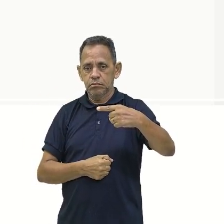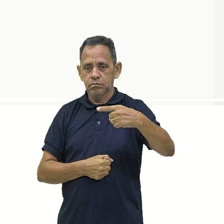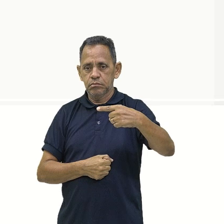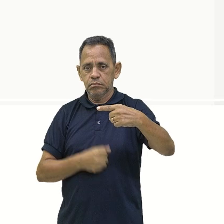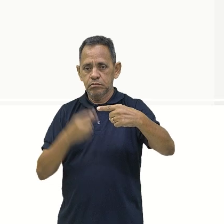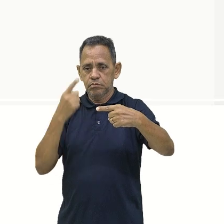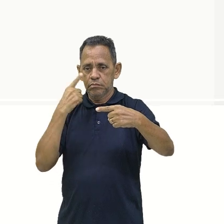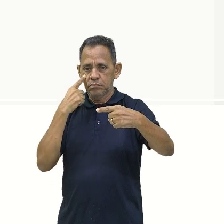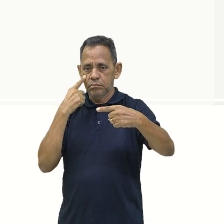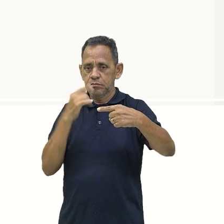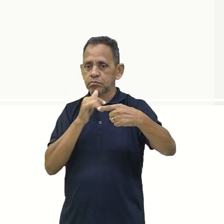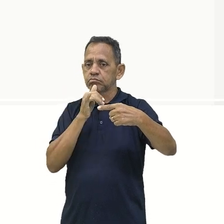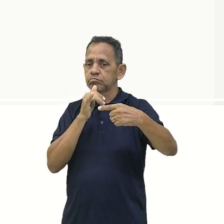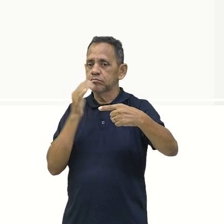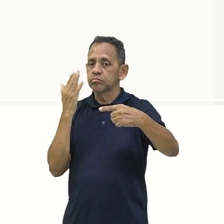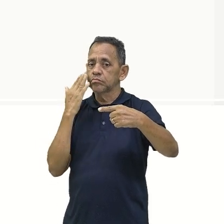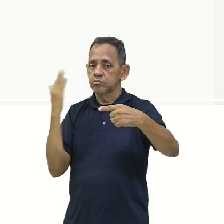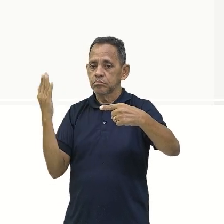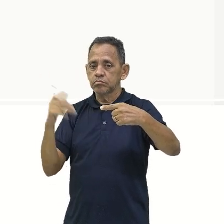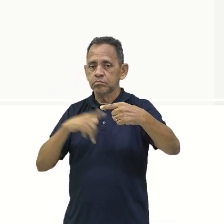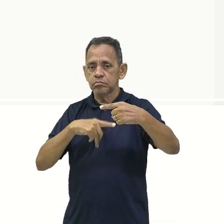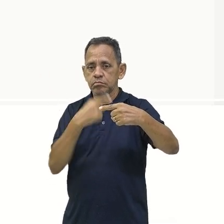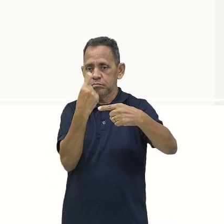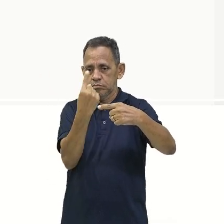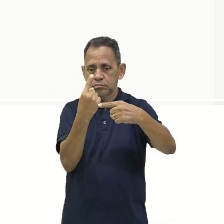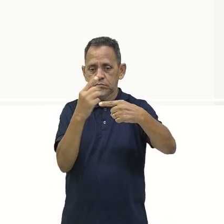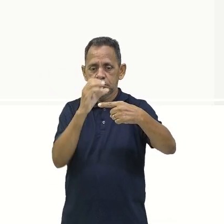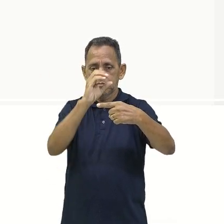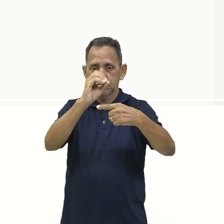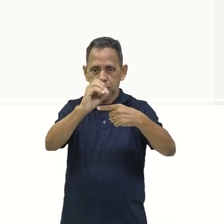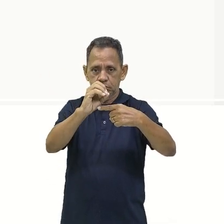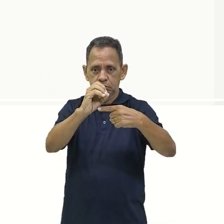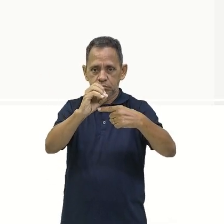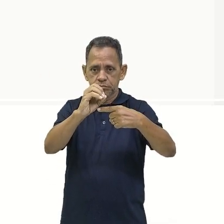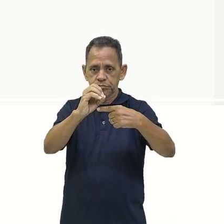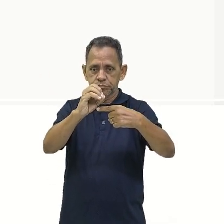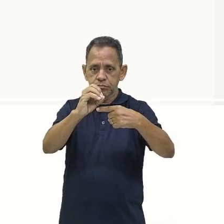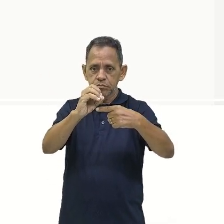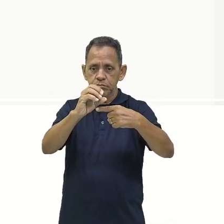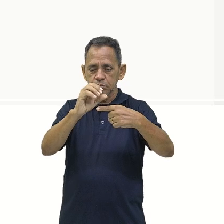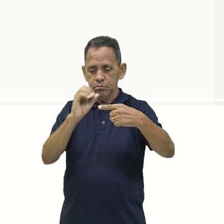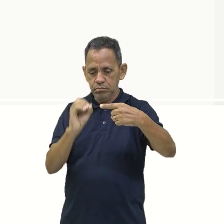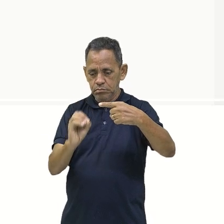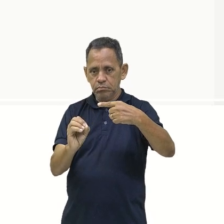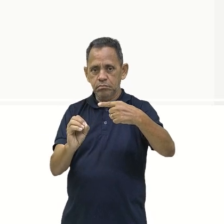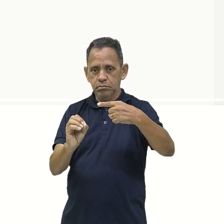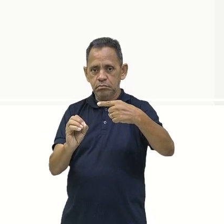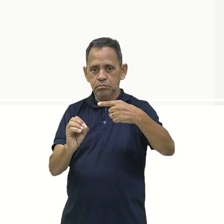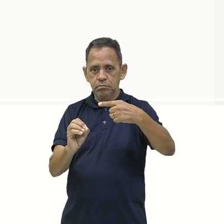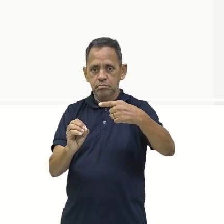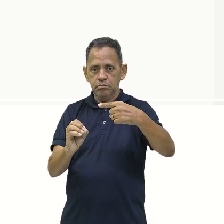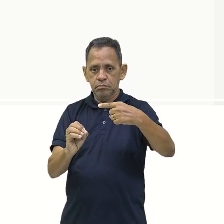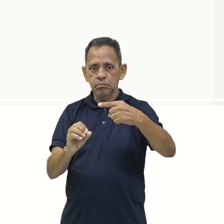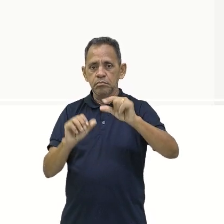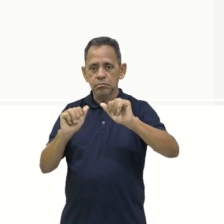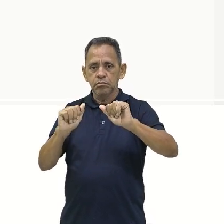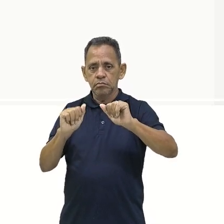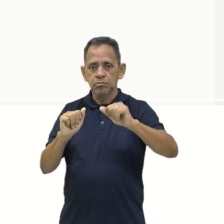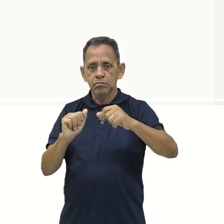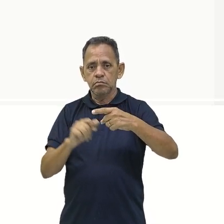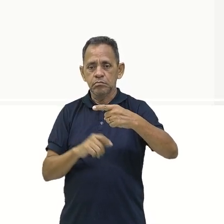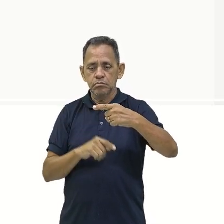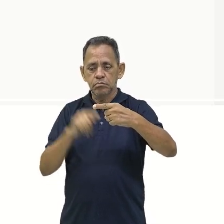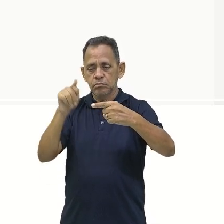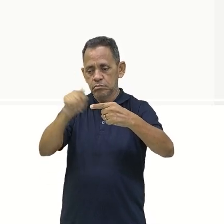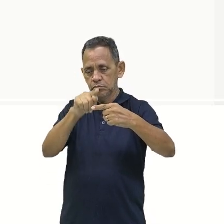caso, eu tenho um zerinho aqui na parte de cima e tenho mais outro, né? Então, eu posso simplificar com os dois de baixo